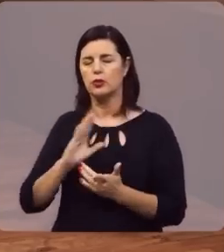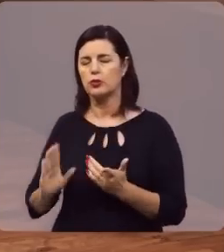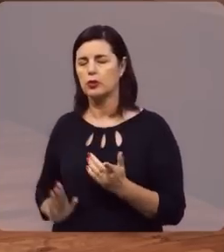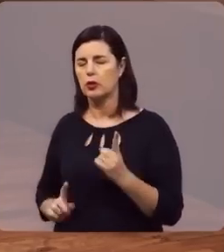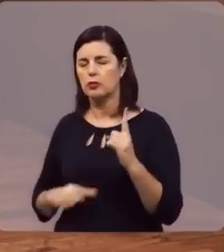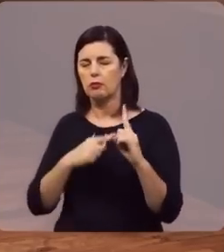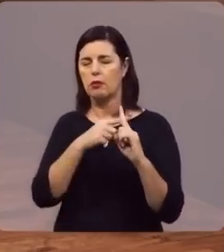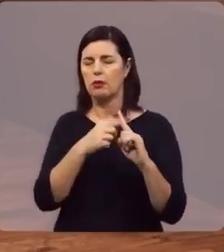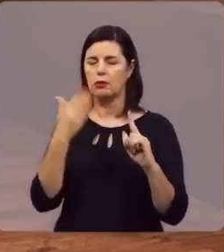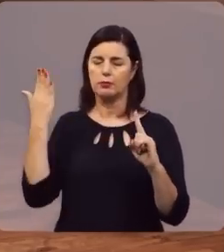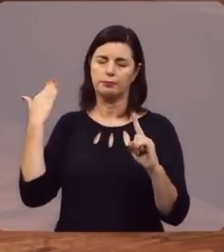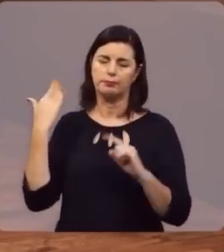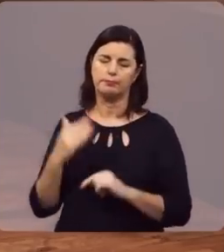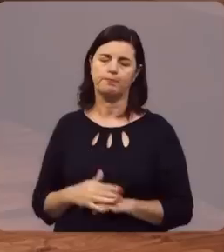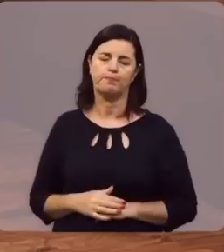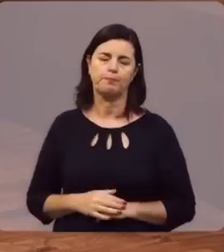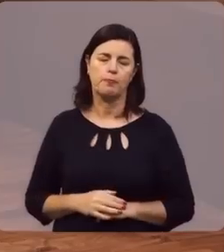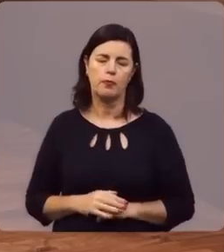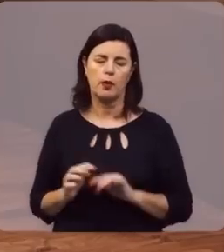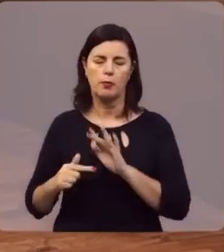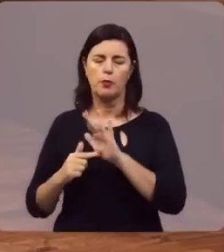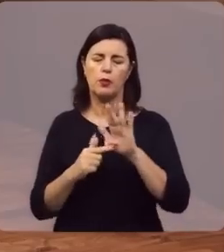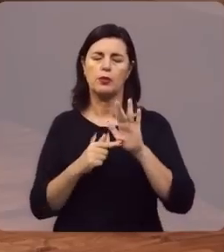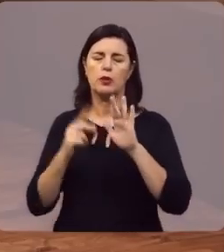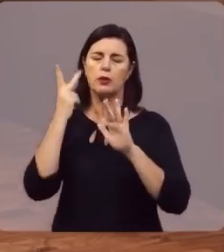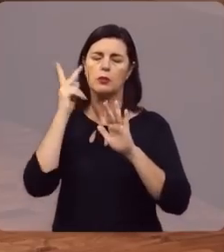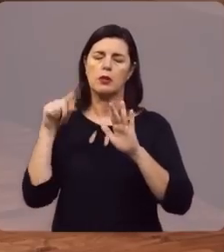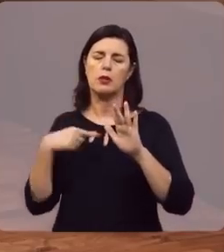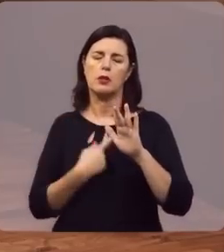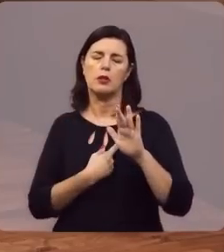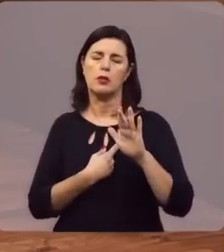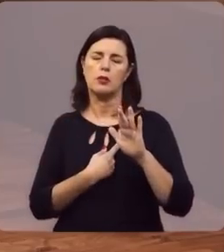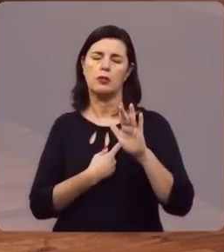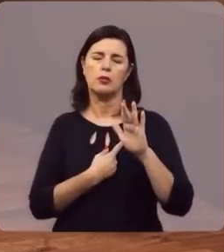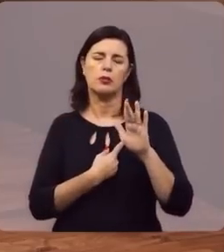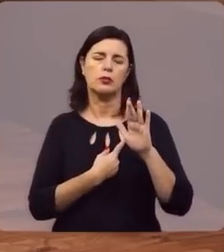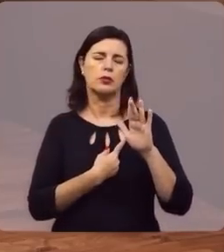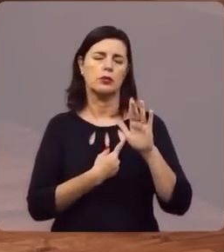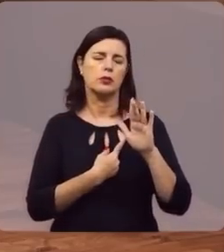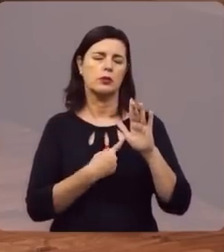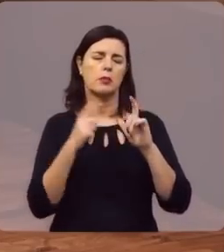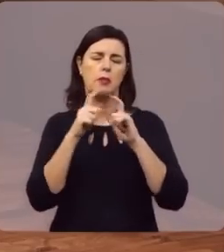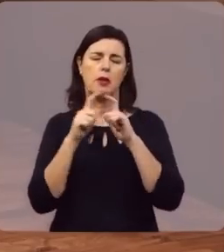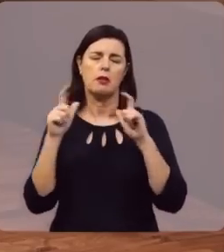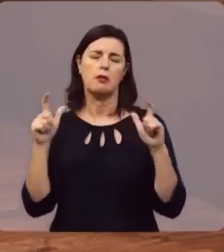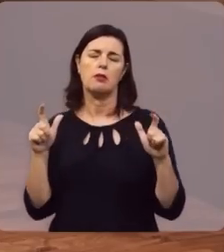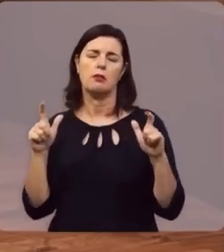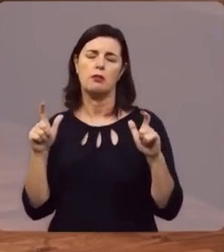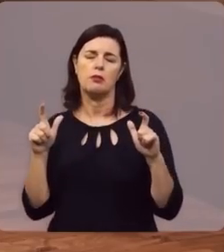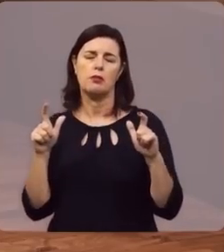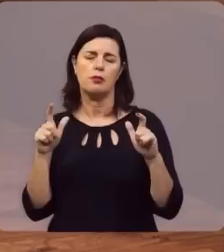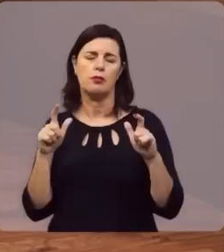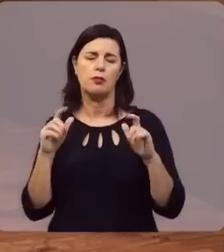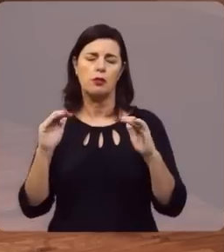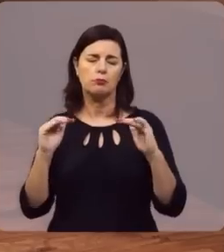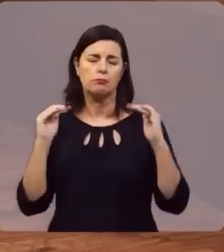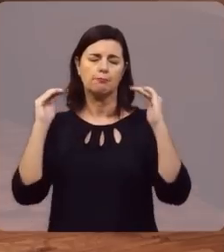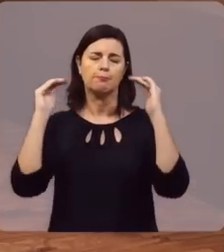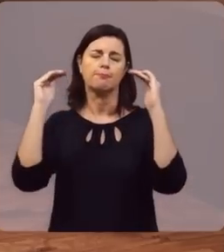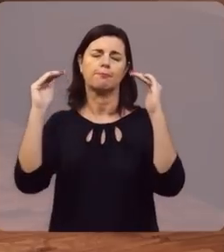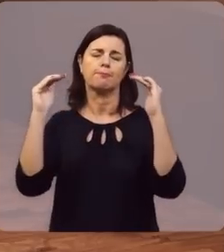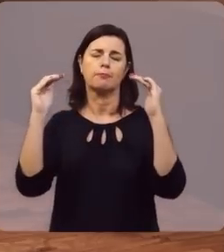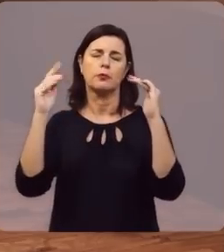na cruz do Calvário e revelando-nos maneira singular e máxima e